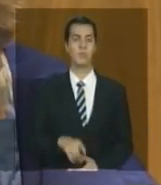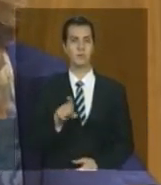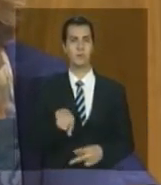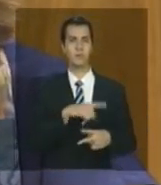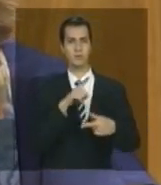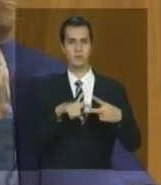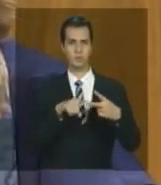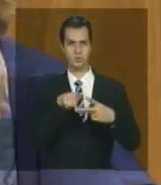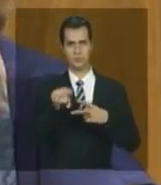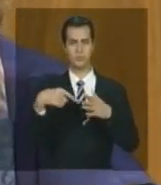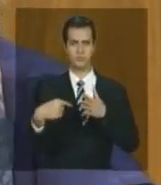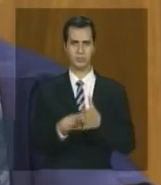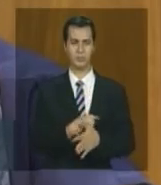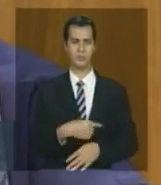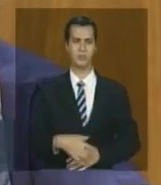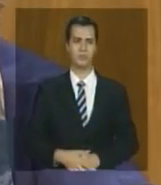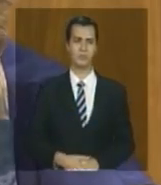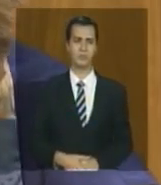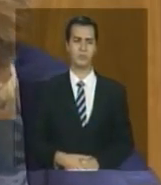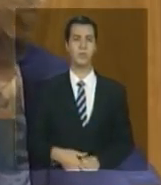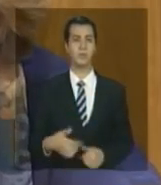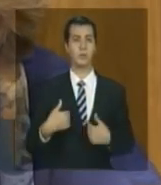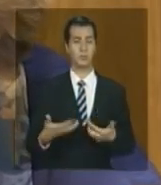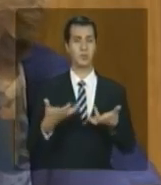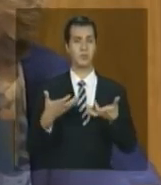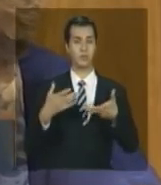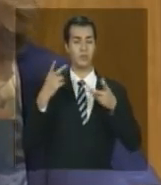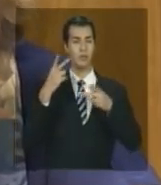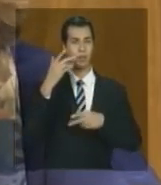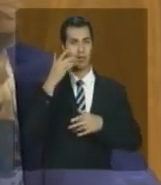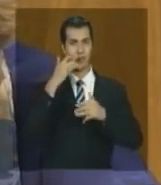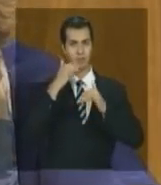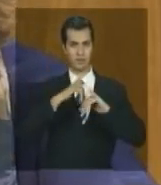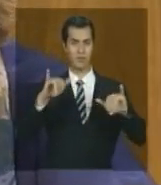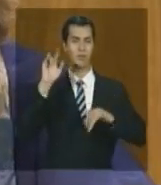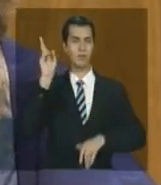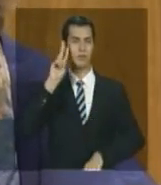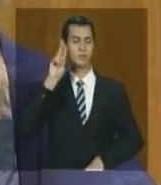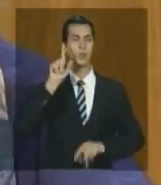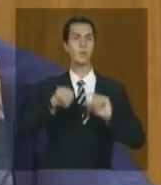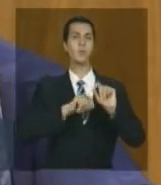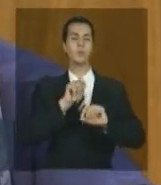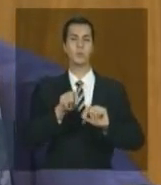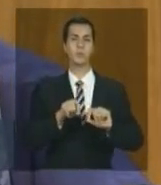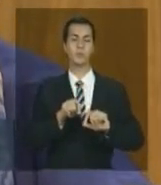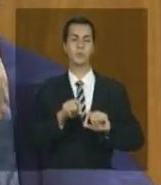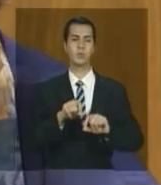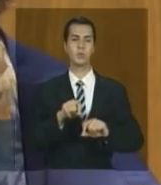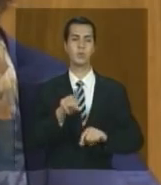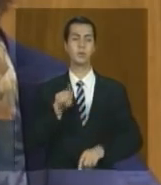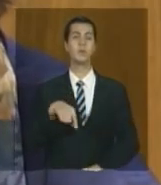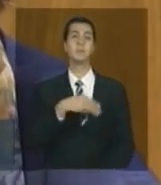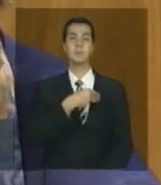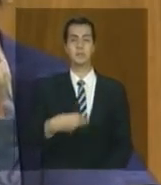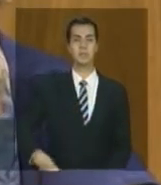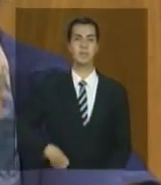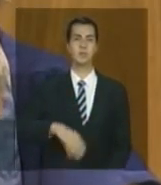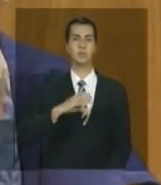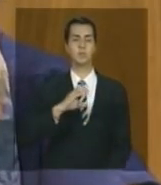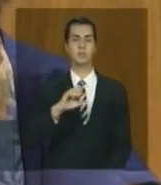pergunta, eu gostaria de recordar que o ministro Celso Amorim, ministro da Defesa, nosso ex-chefe aqui,